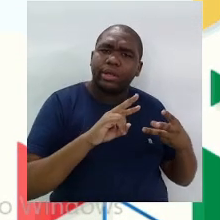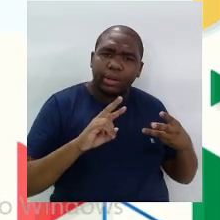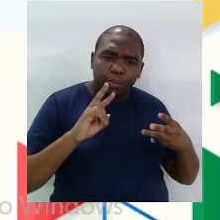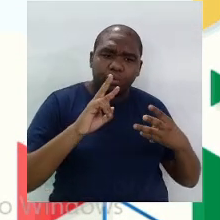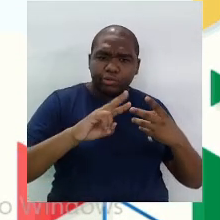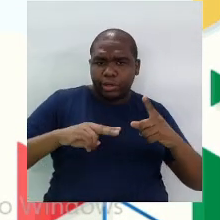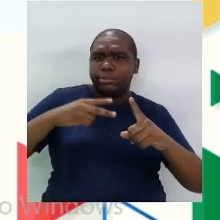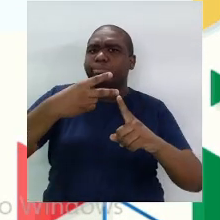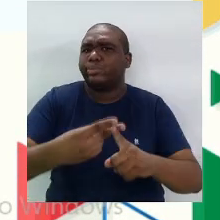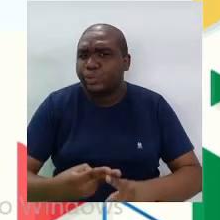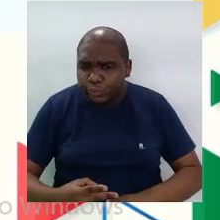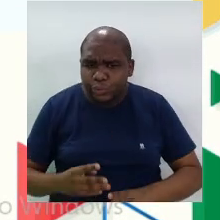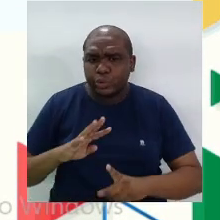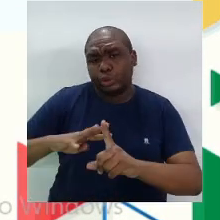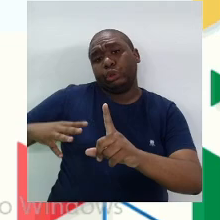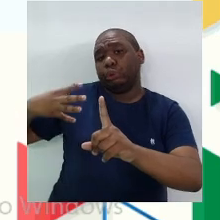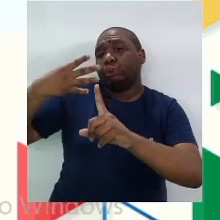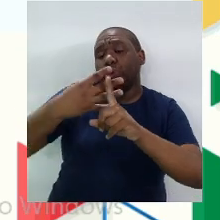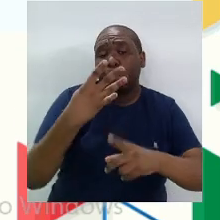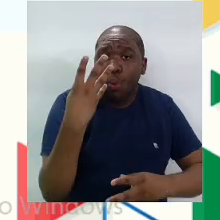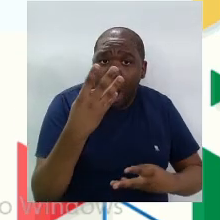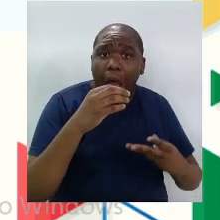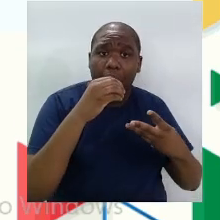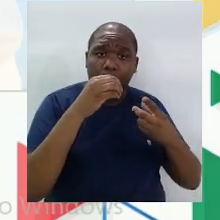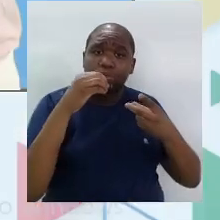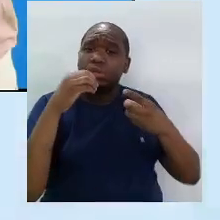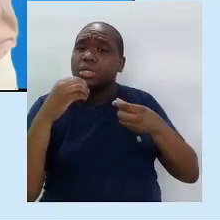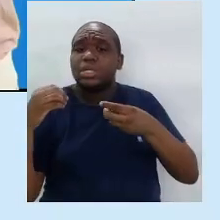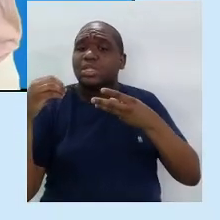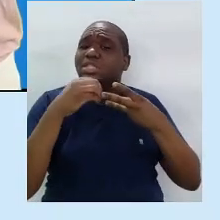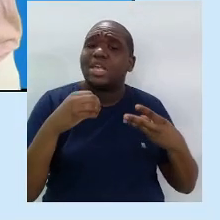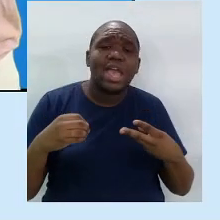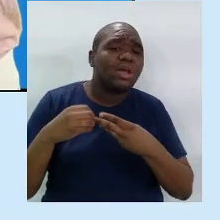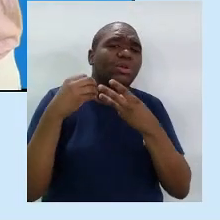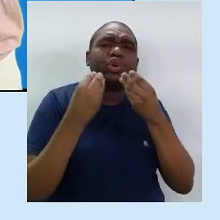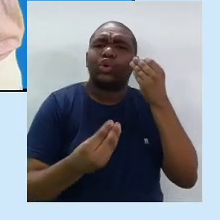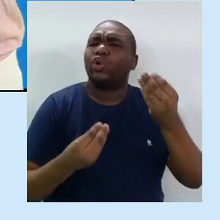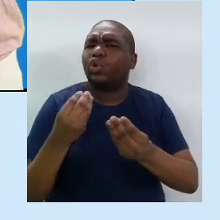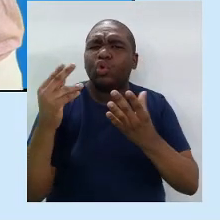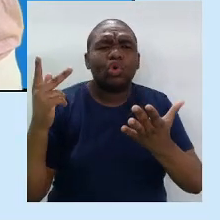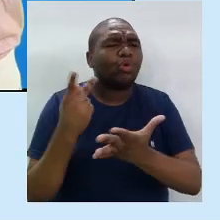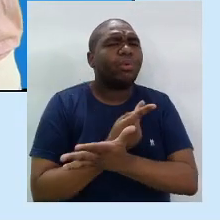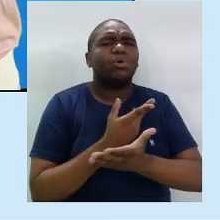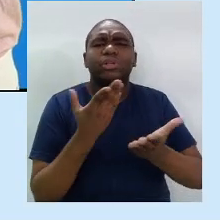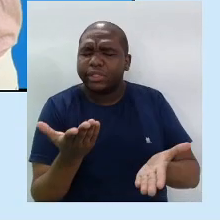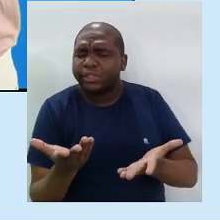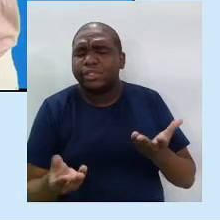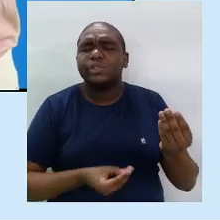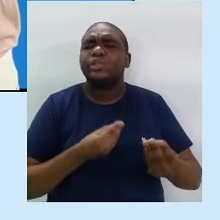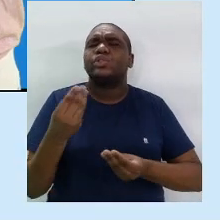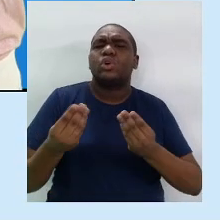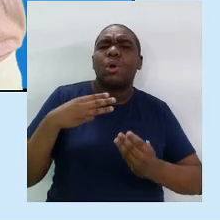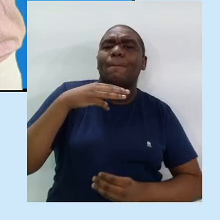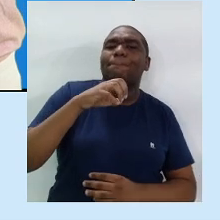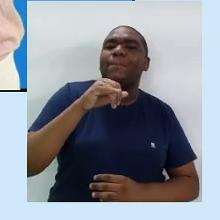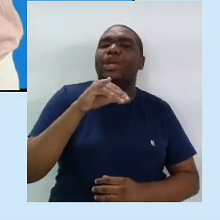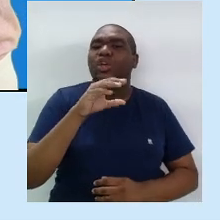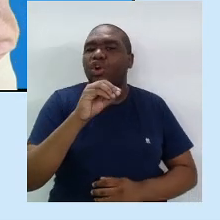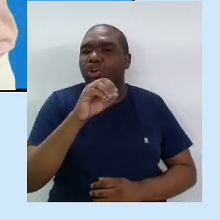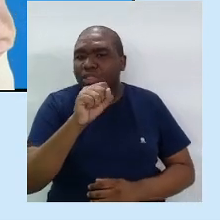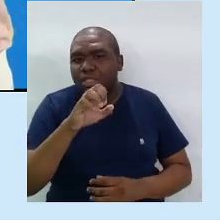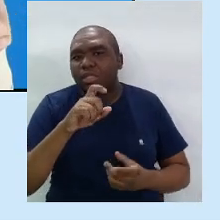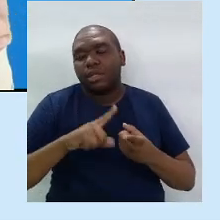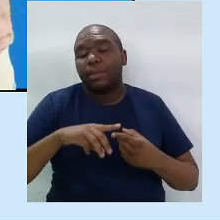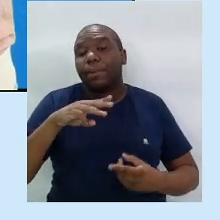vai originar 4 outras células. Como é que acontece essa questão da meiose e de